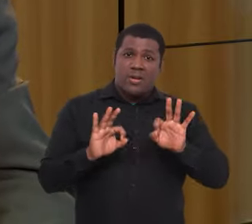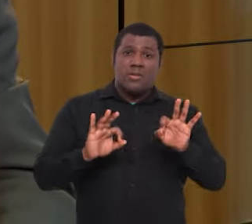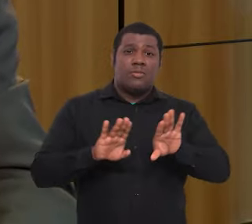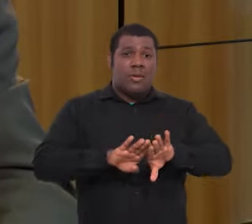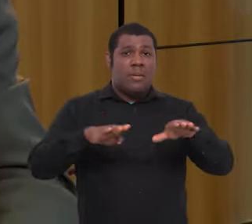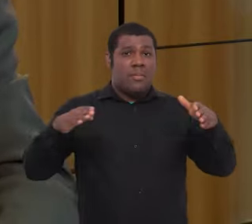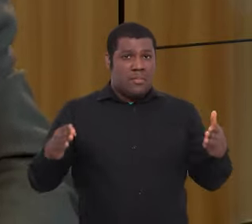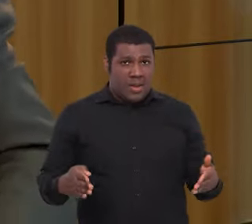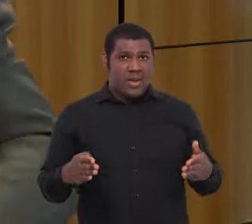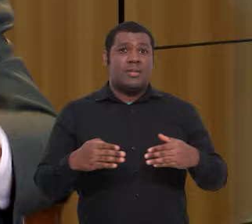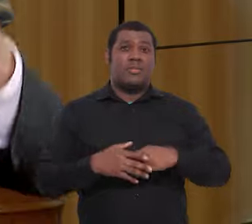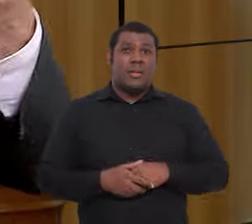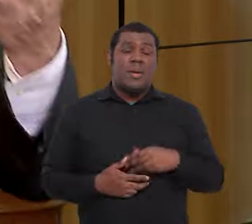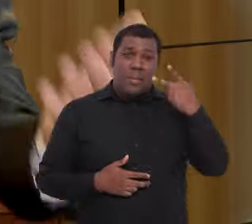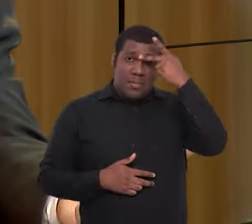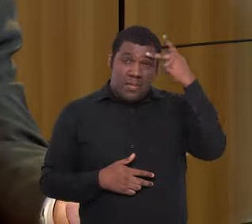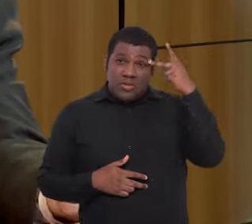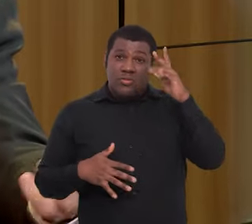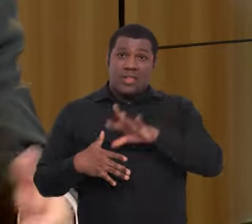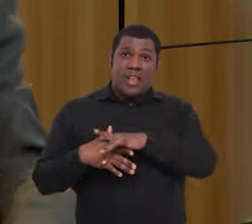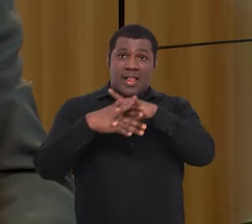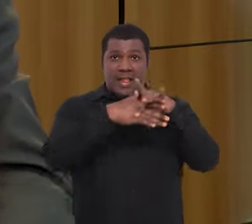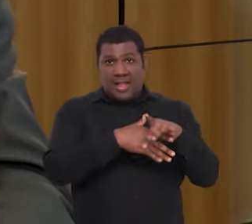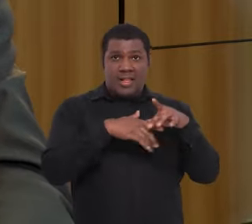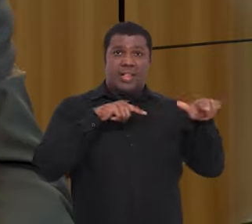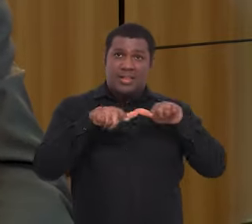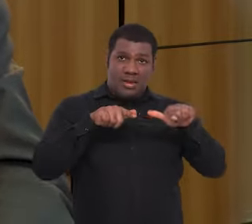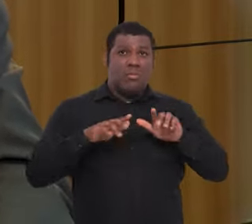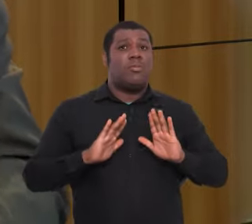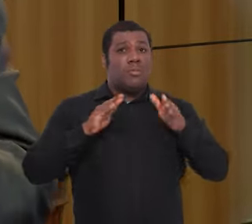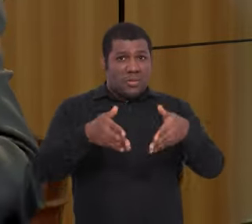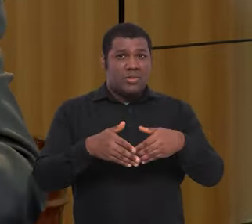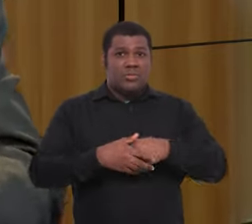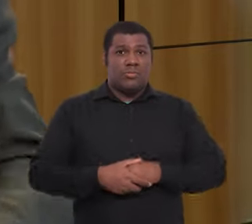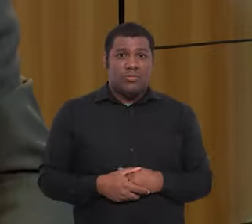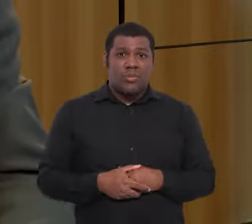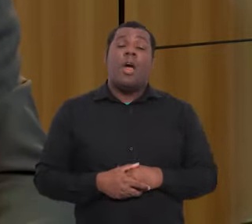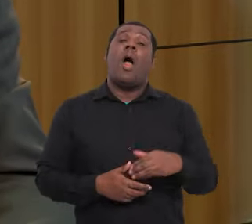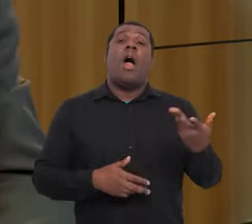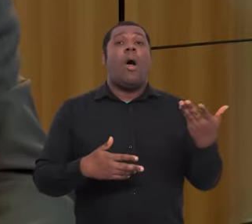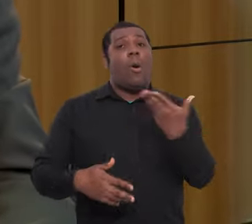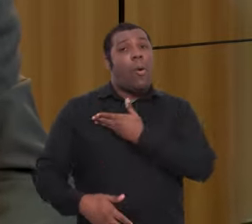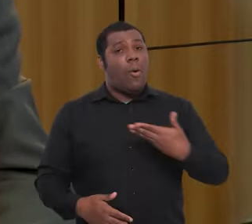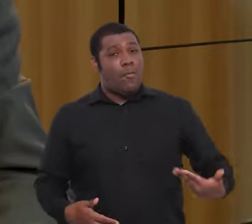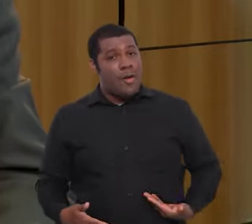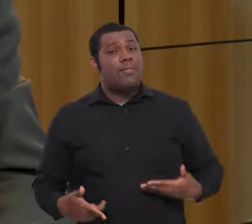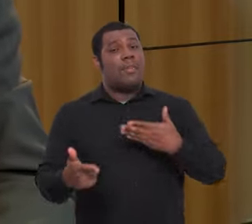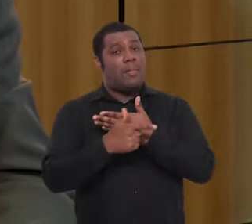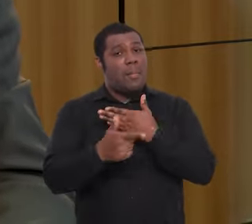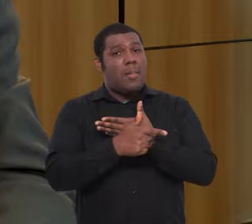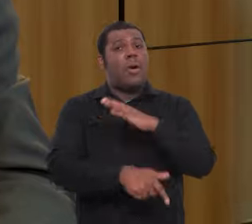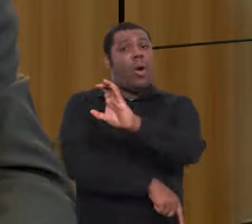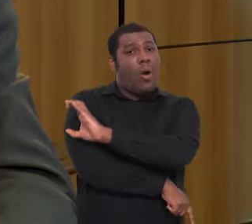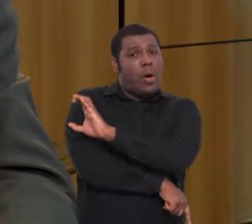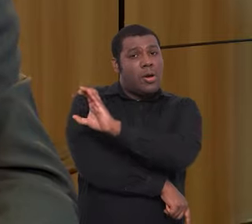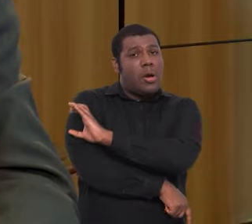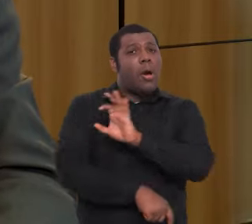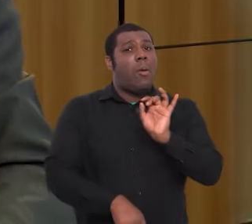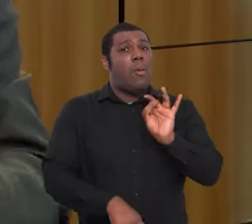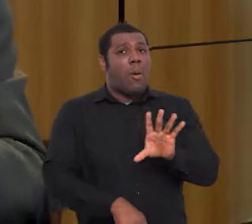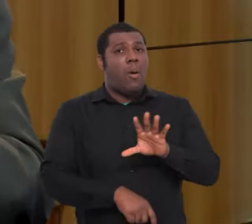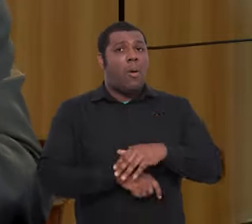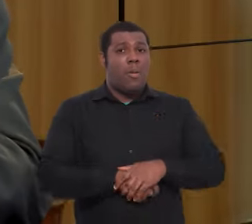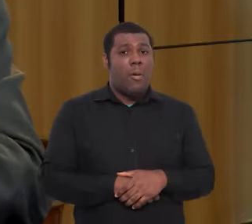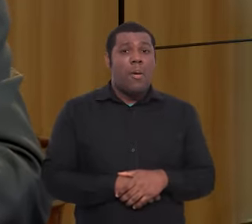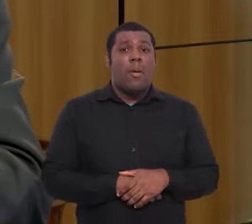mesa que contou com liderança de trabalhadores liderança de empregadores sobre a coordenação do governo e a busca de